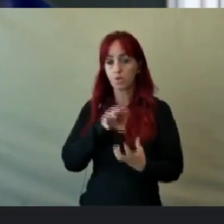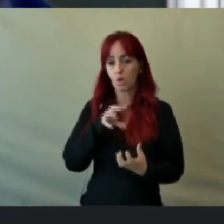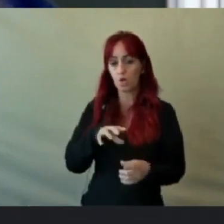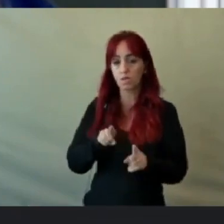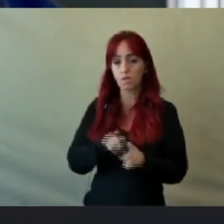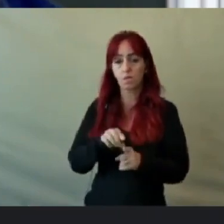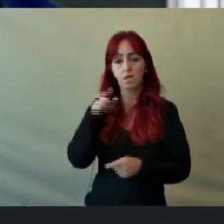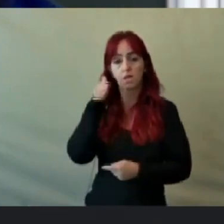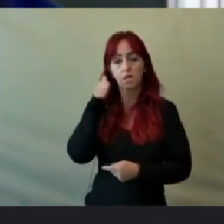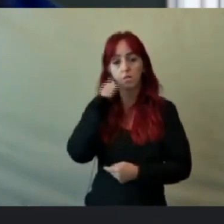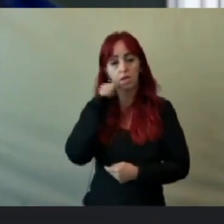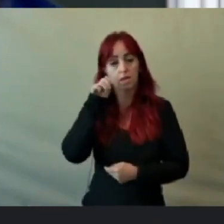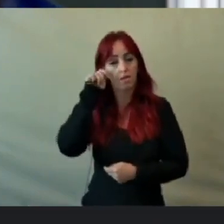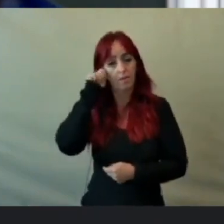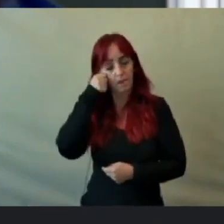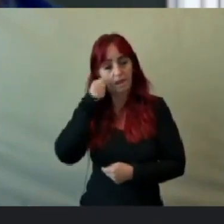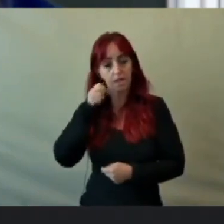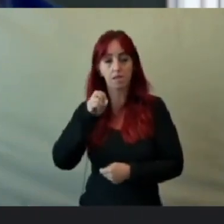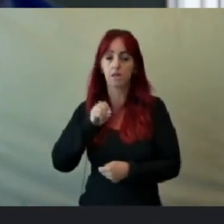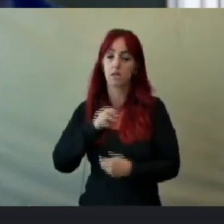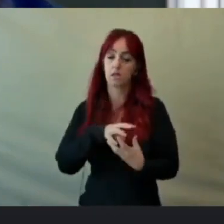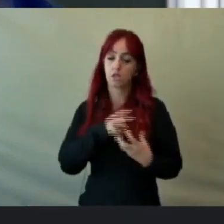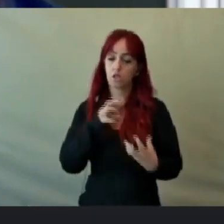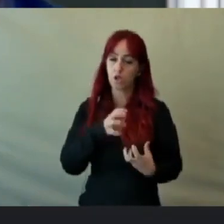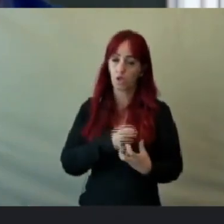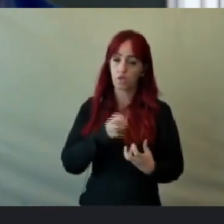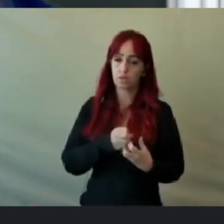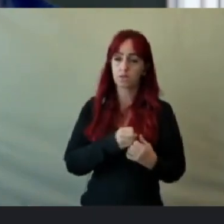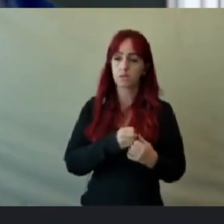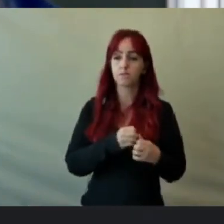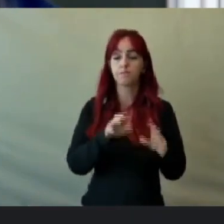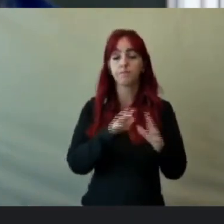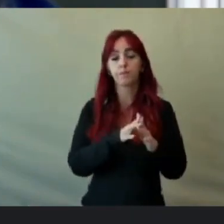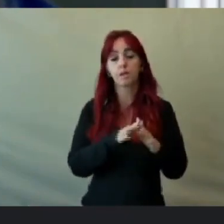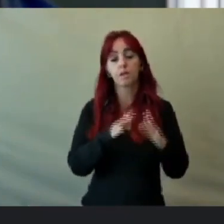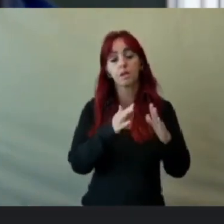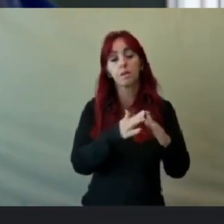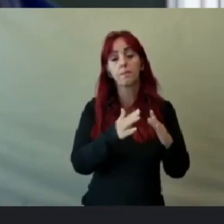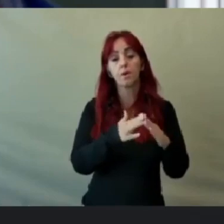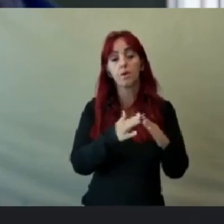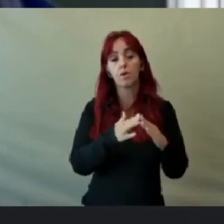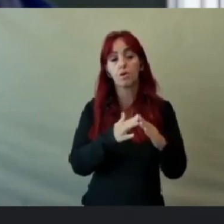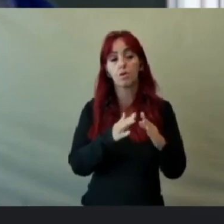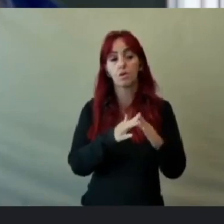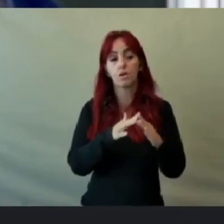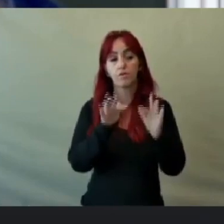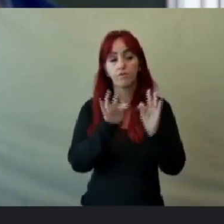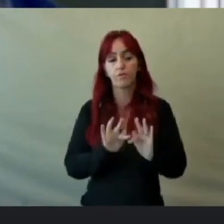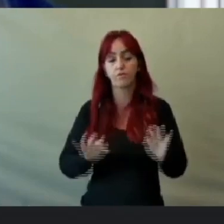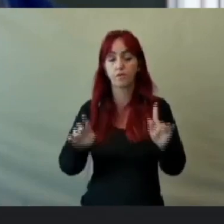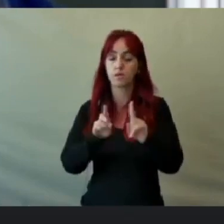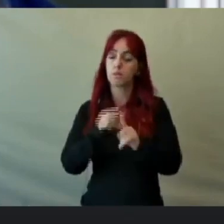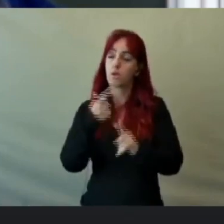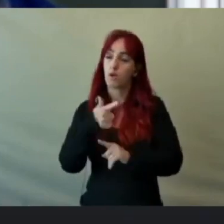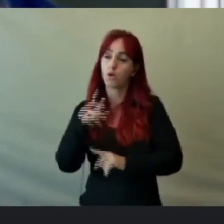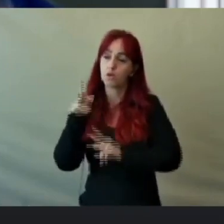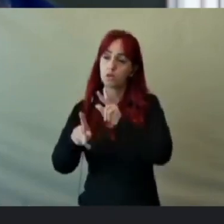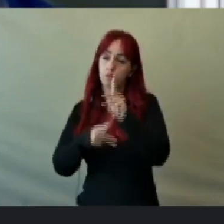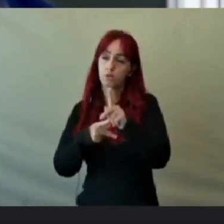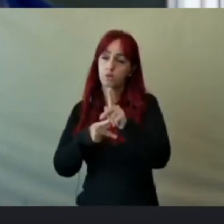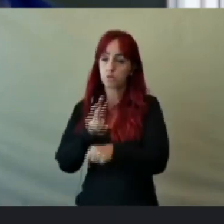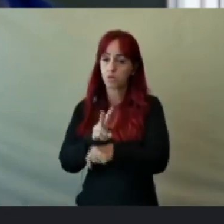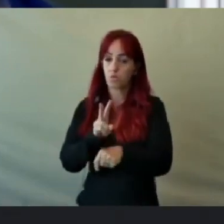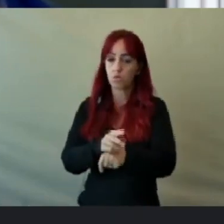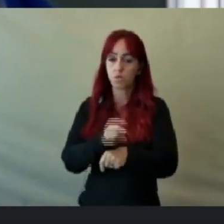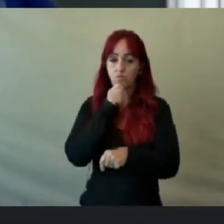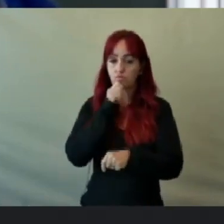e periféricas e também outras pessoas que fazem esse cuidado e não recebem por ele a gente sabe que é o